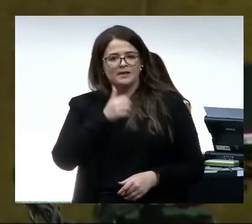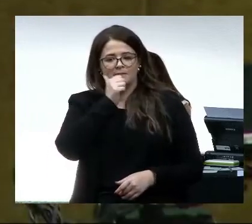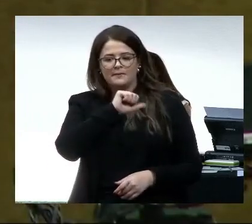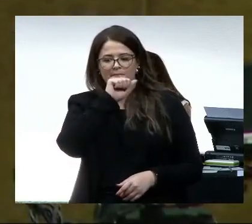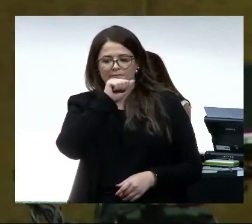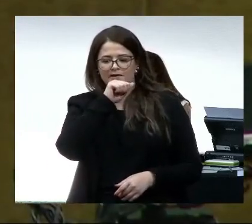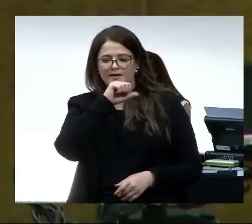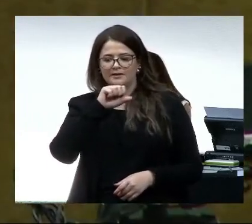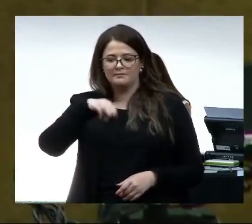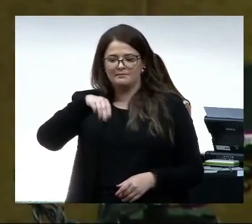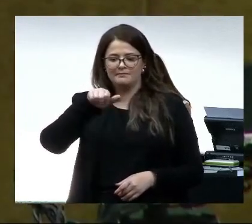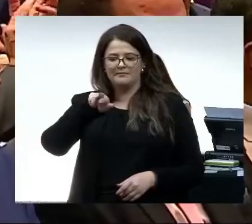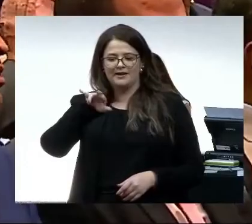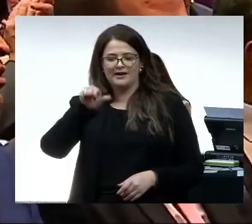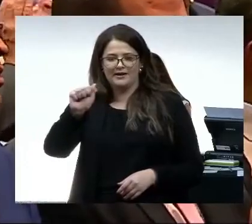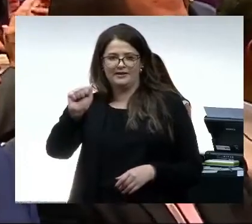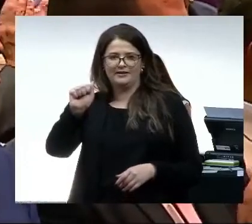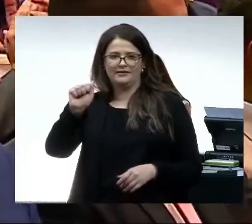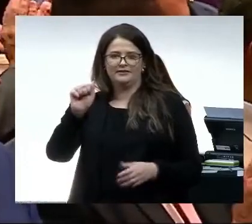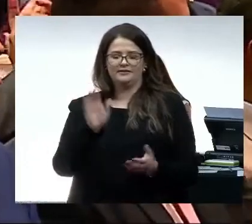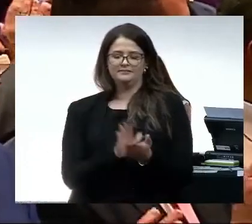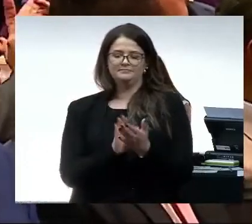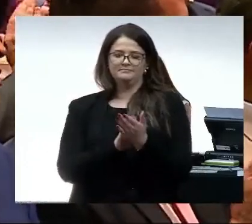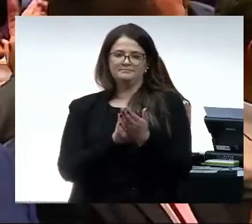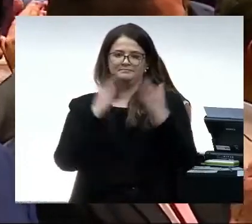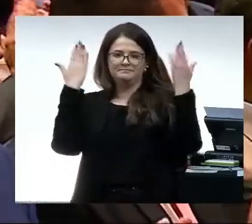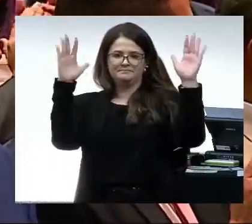Ribeiro Simonete Cabral,